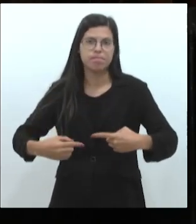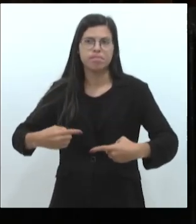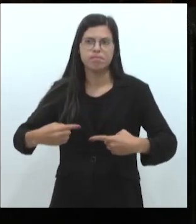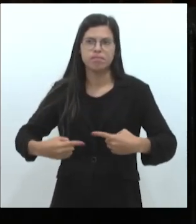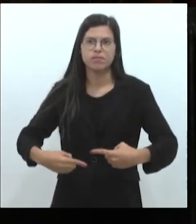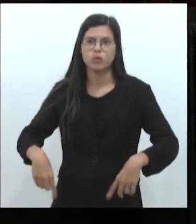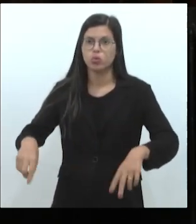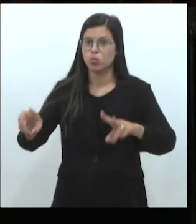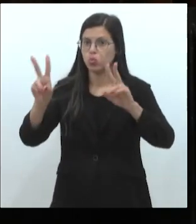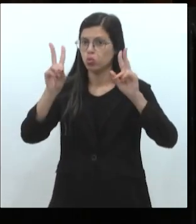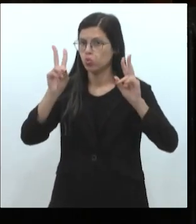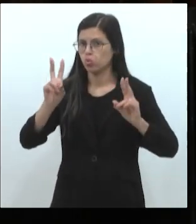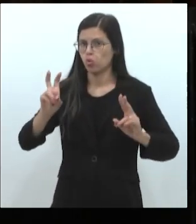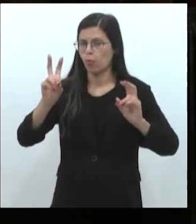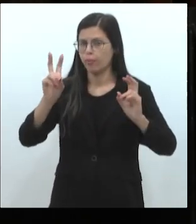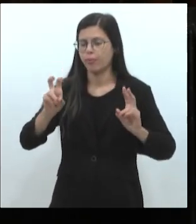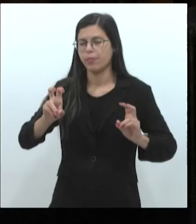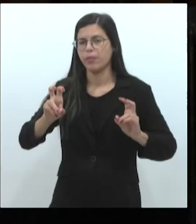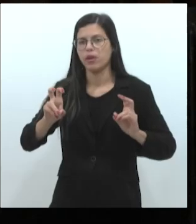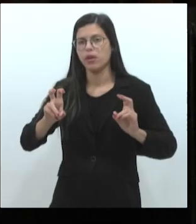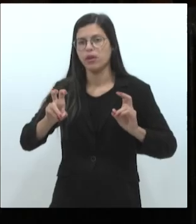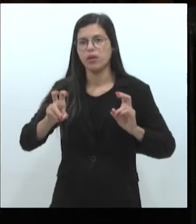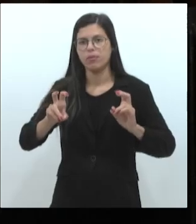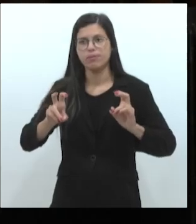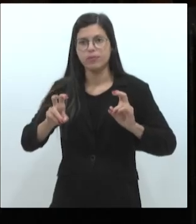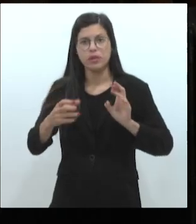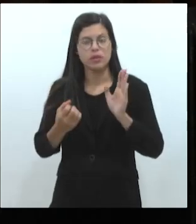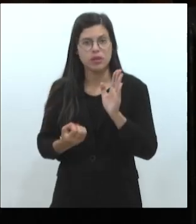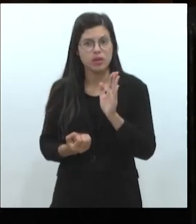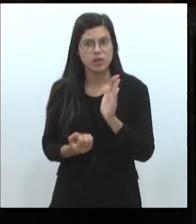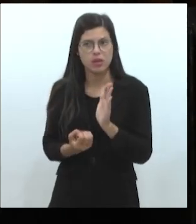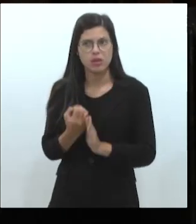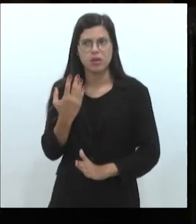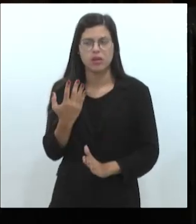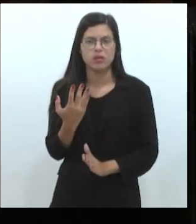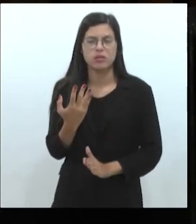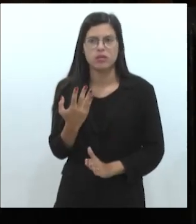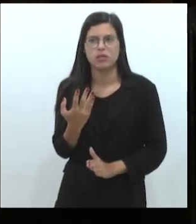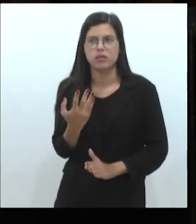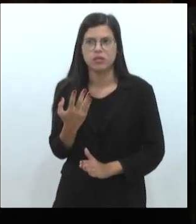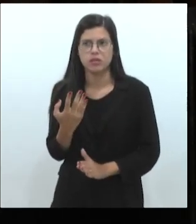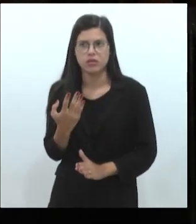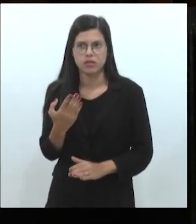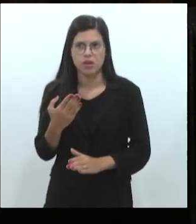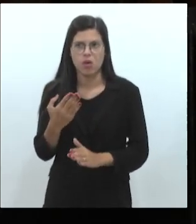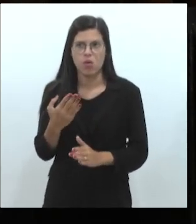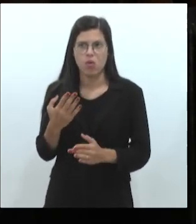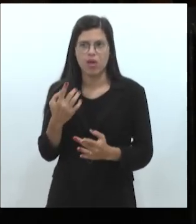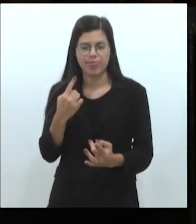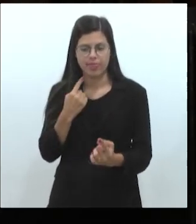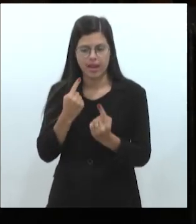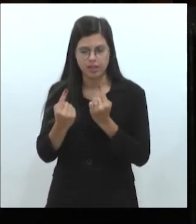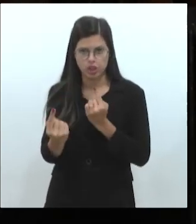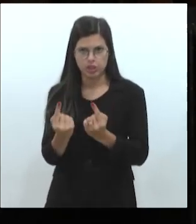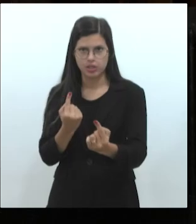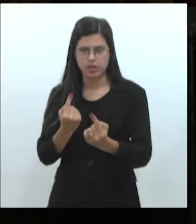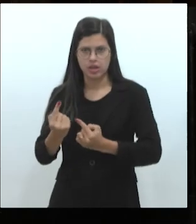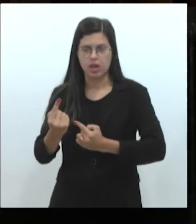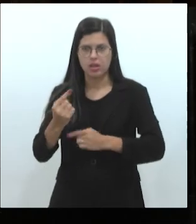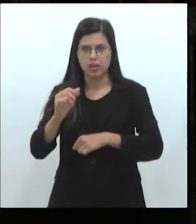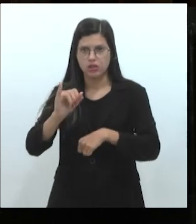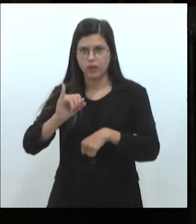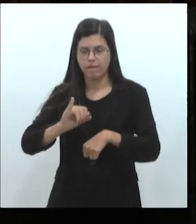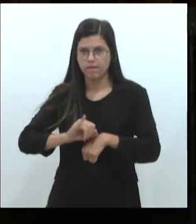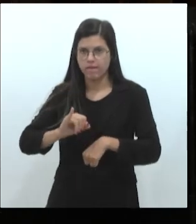a questão da implantação da Estrada de Ferro 118